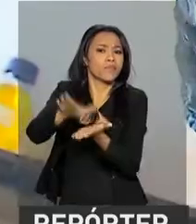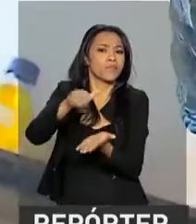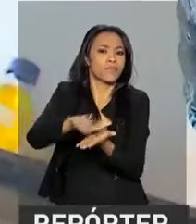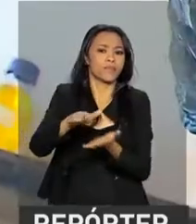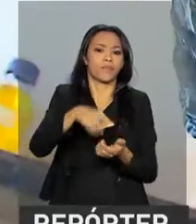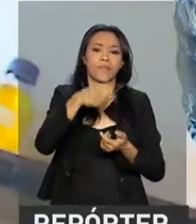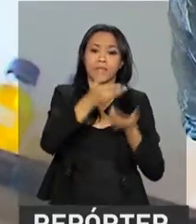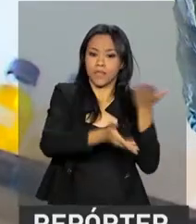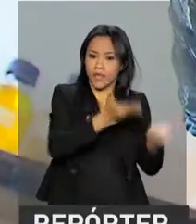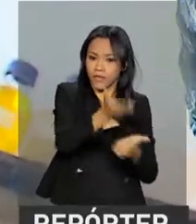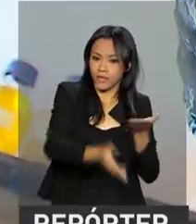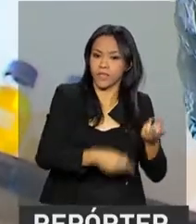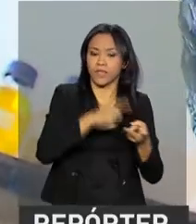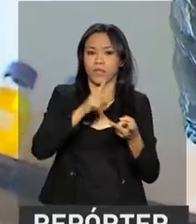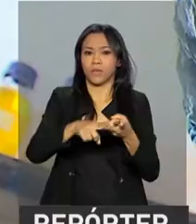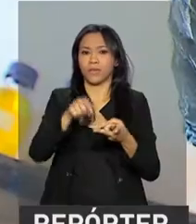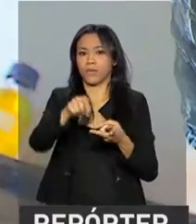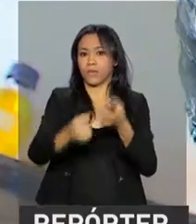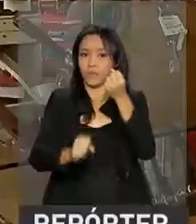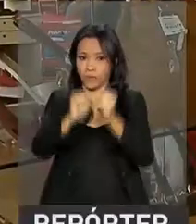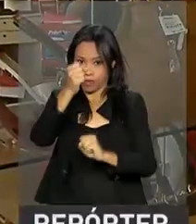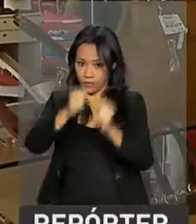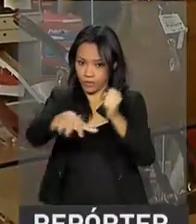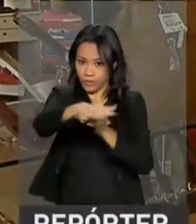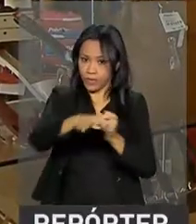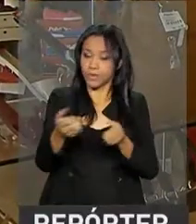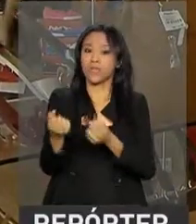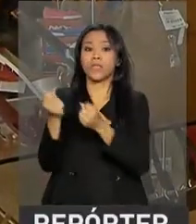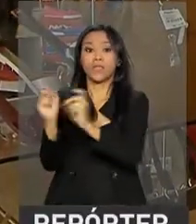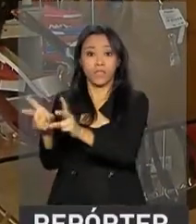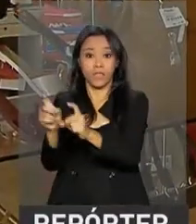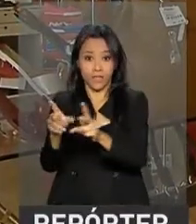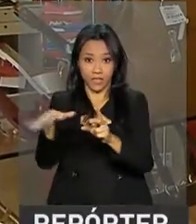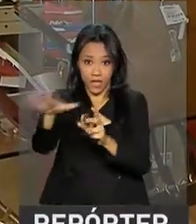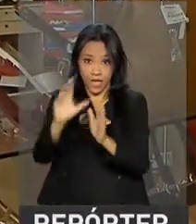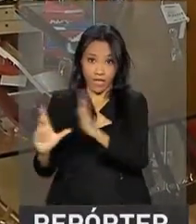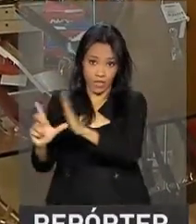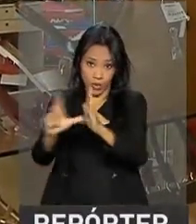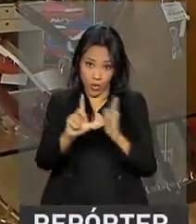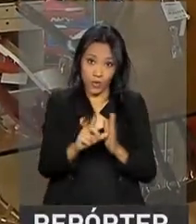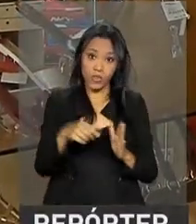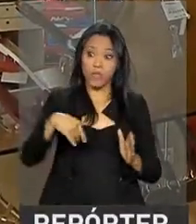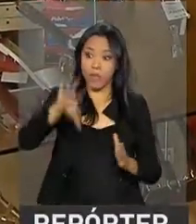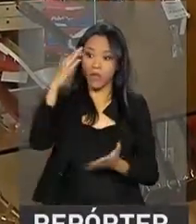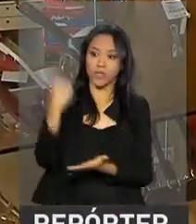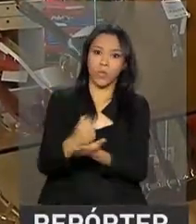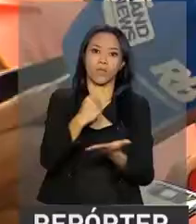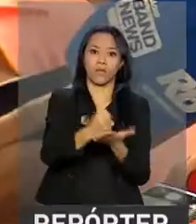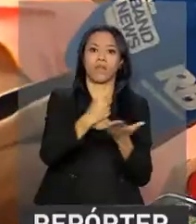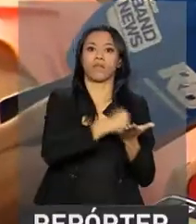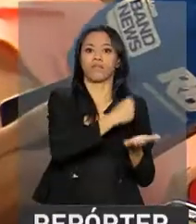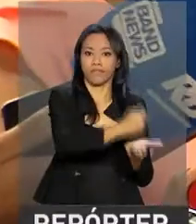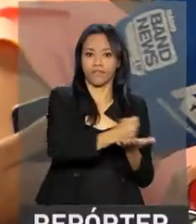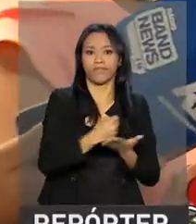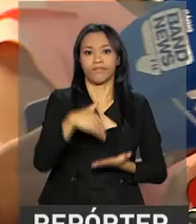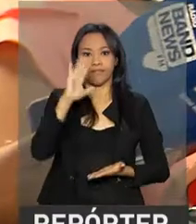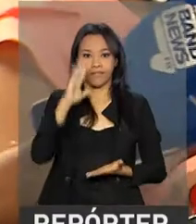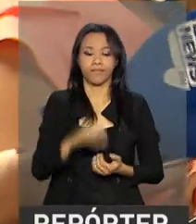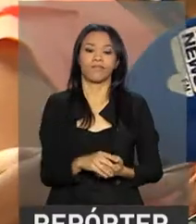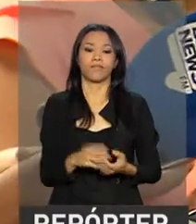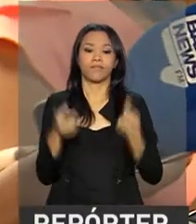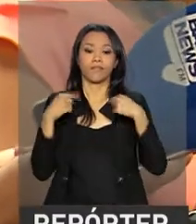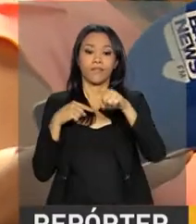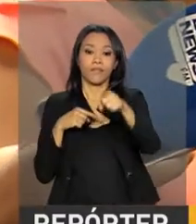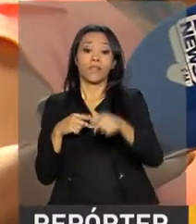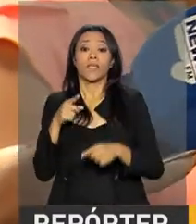Serviços, indústria da transformação e comércio foram os campeões em contratações. O que os dados estão mostrando